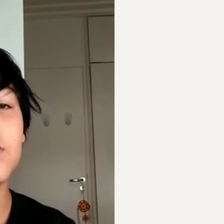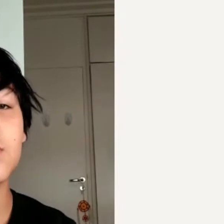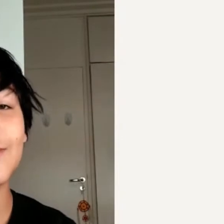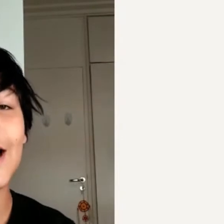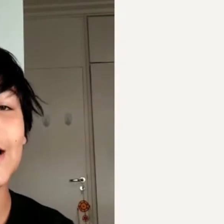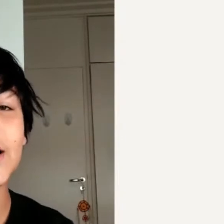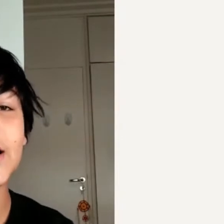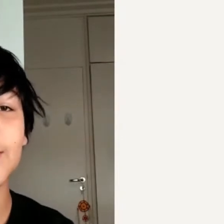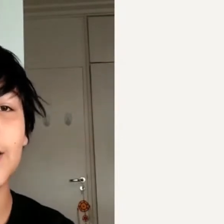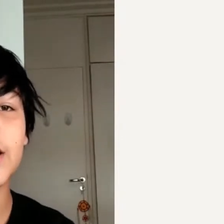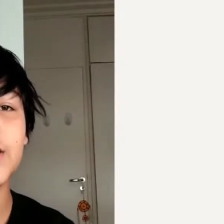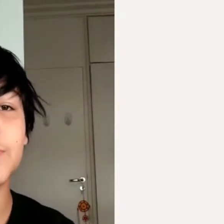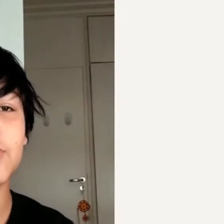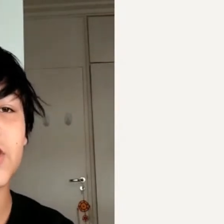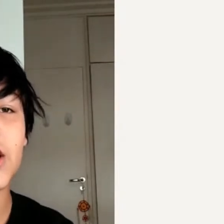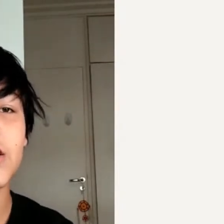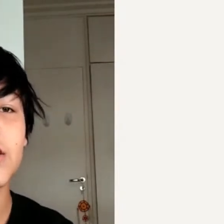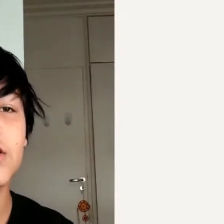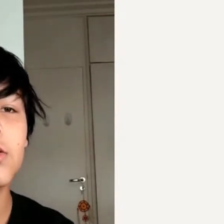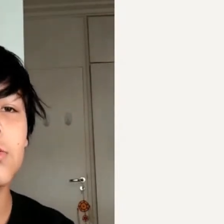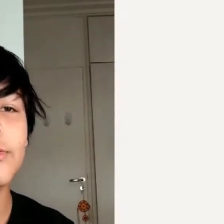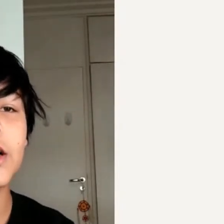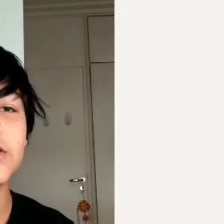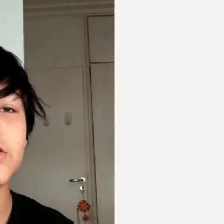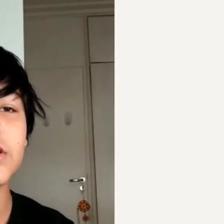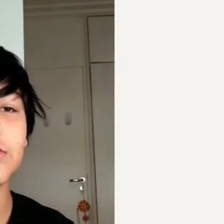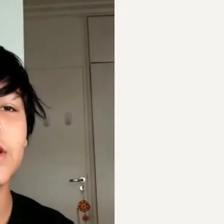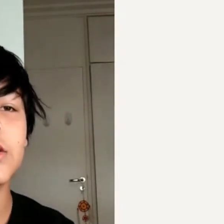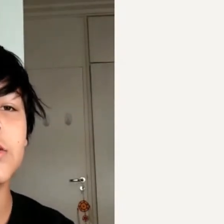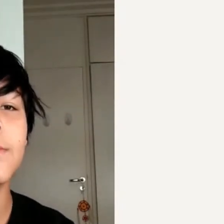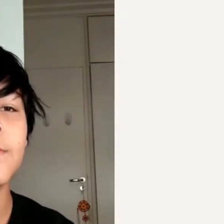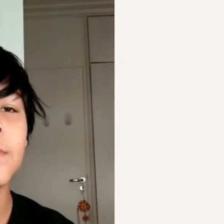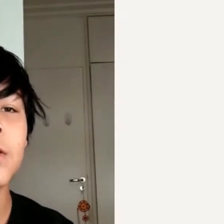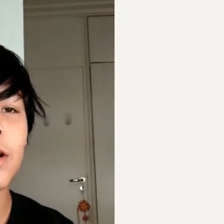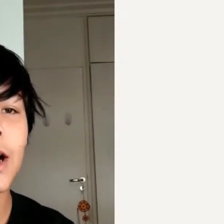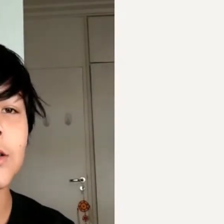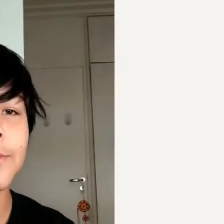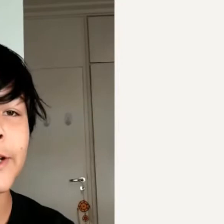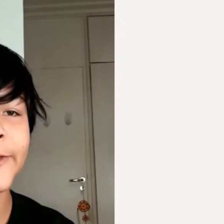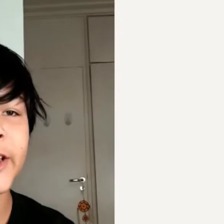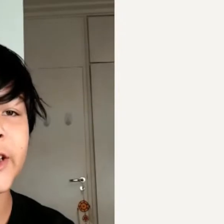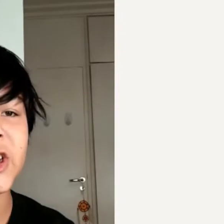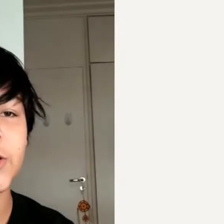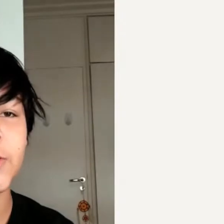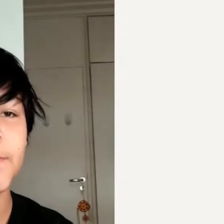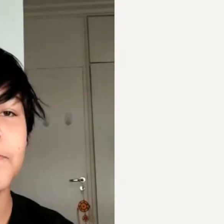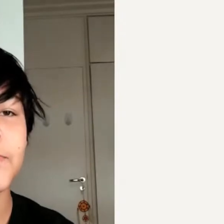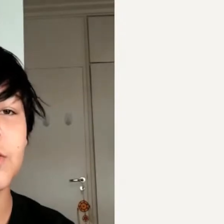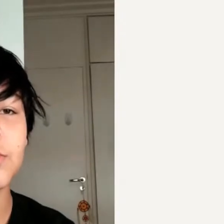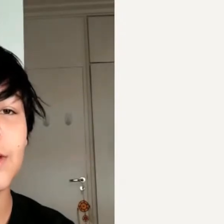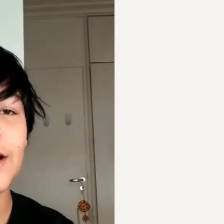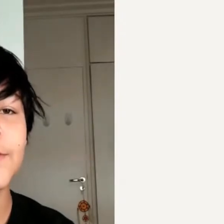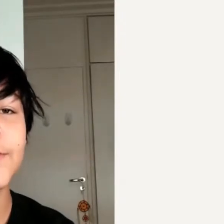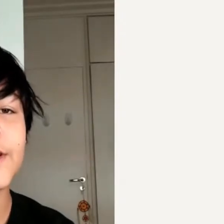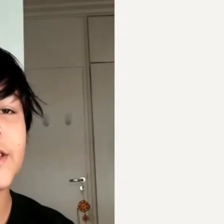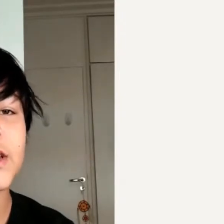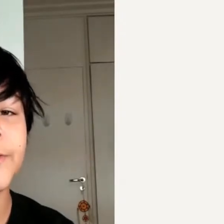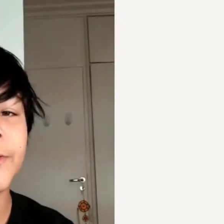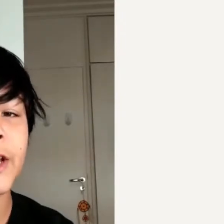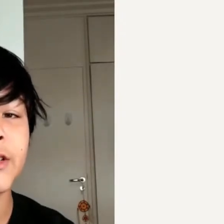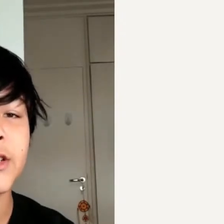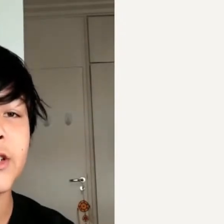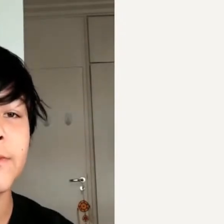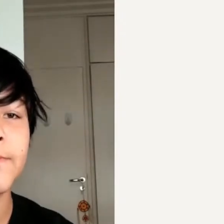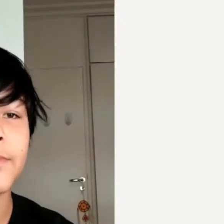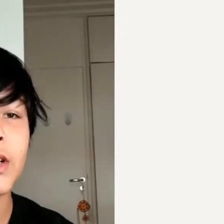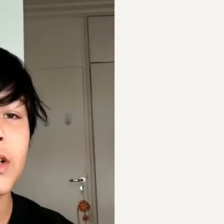De noite no mato, as árvores semelhavam uma águia acabada de pousar. um anjo saudando, um